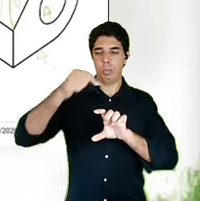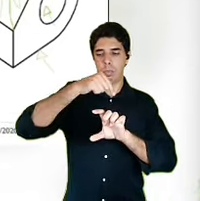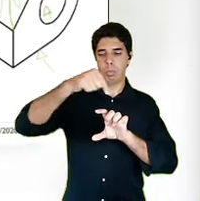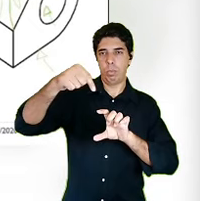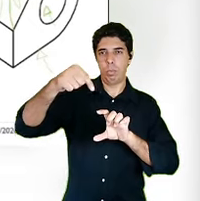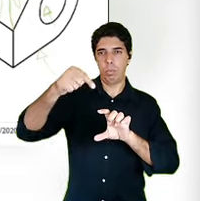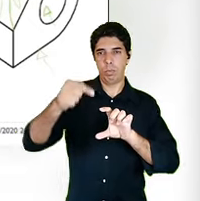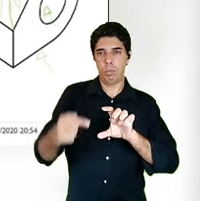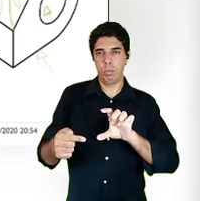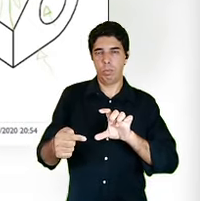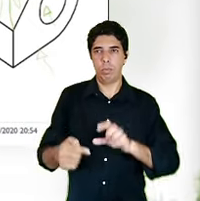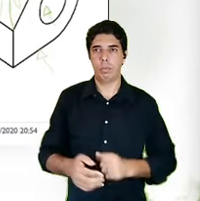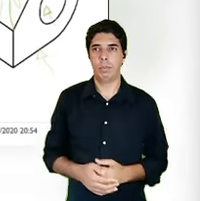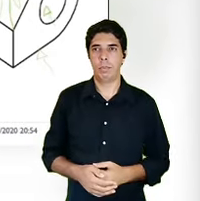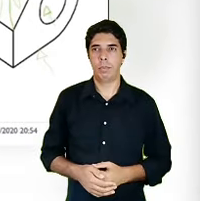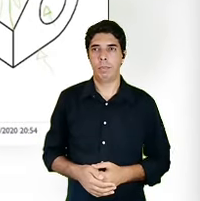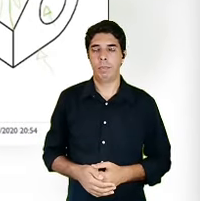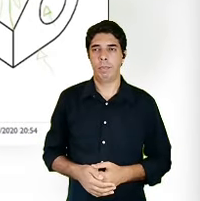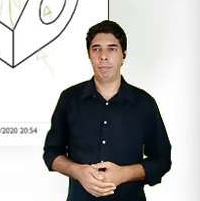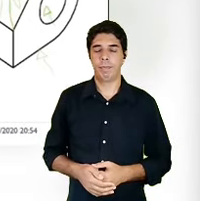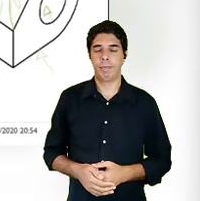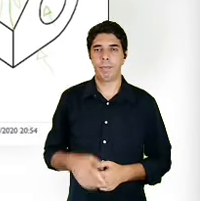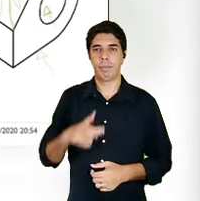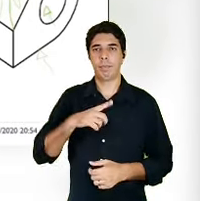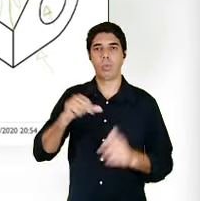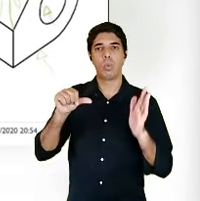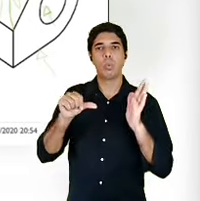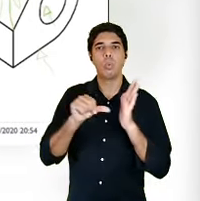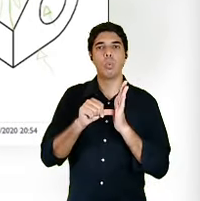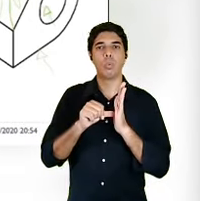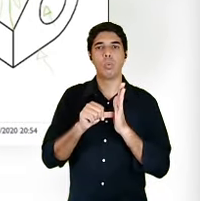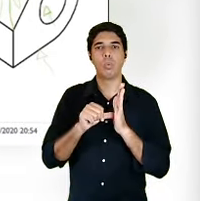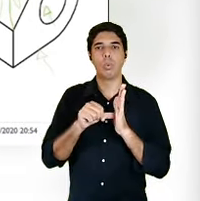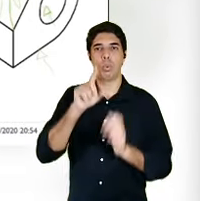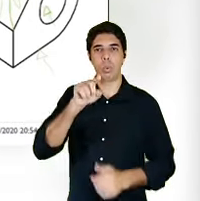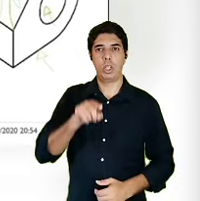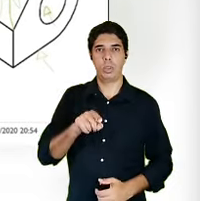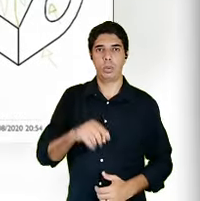E aqui a linha de eixo, que representa o centro aqui, o eixo desse furo.